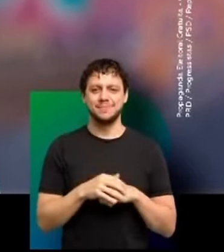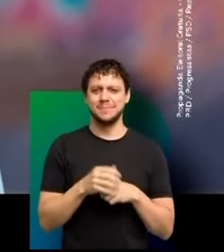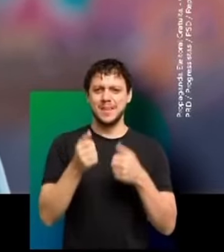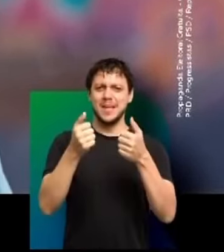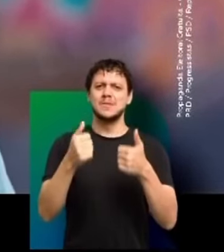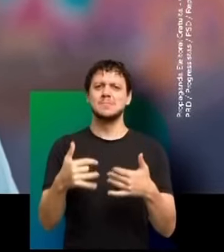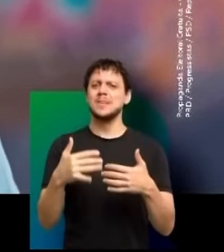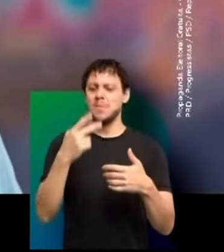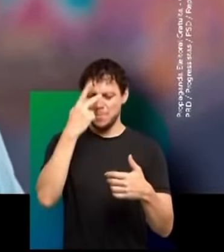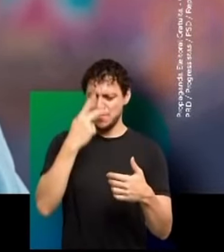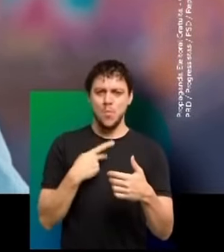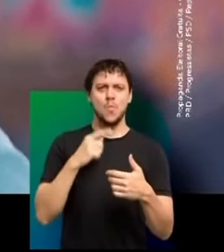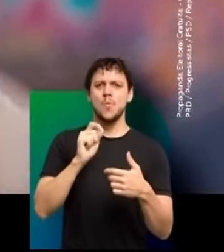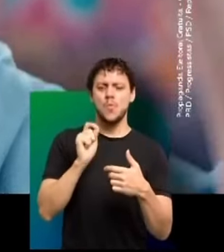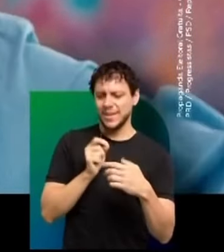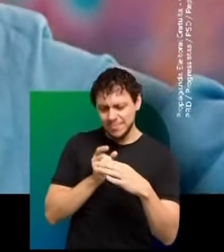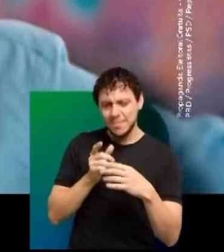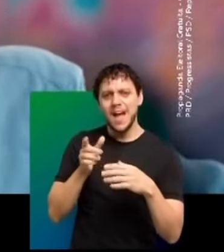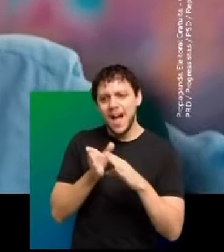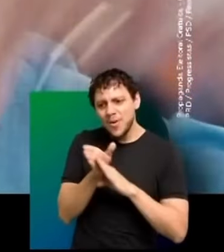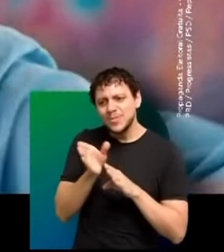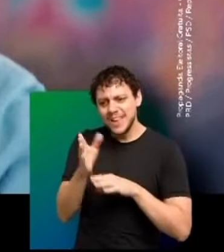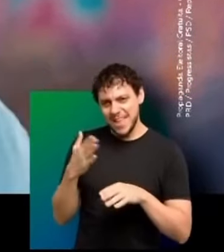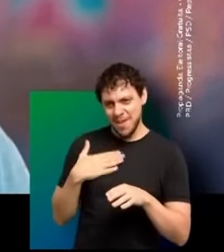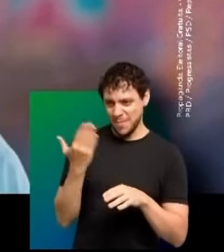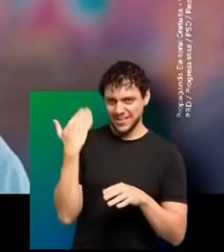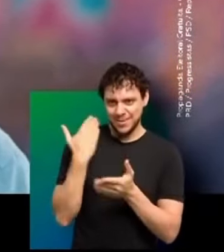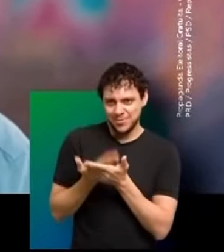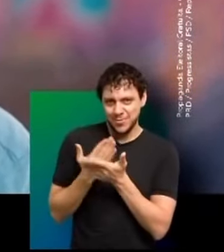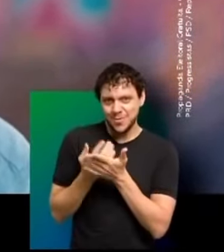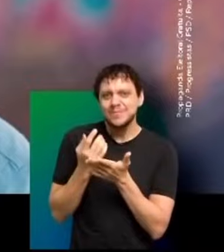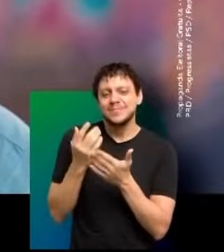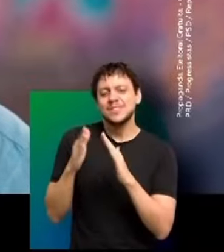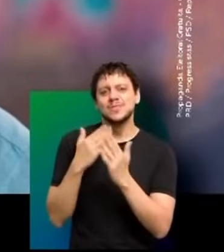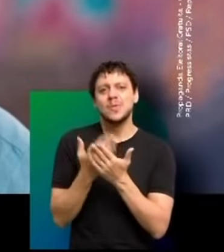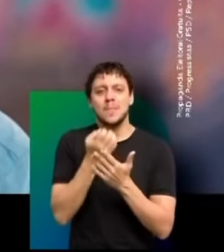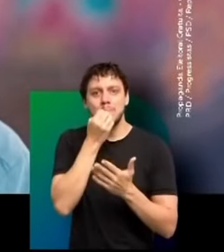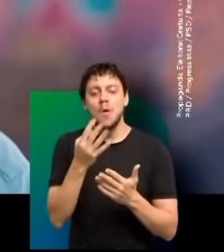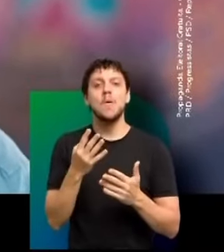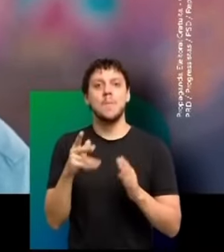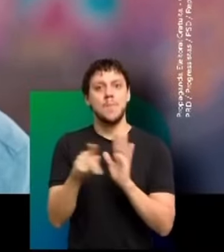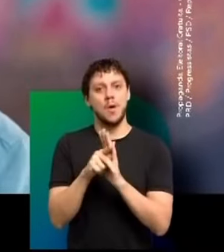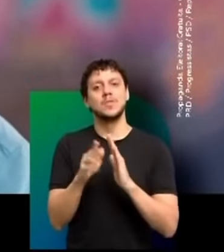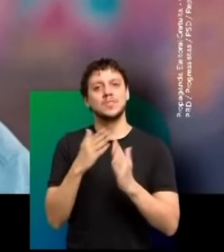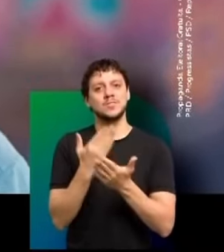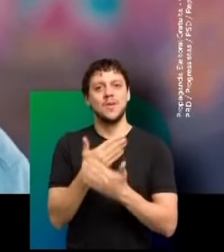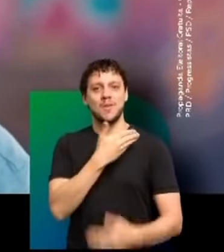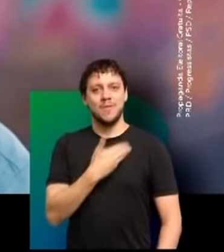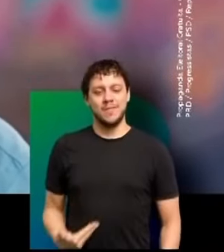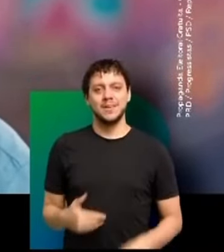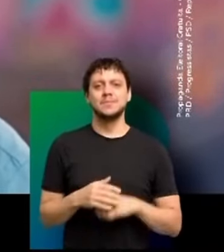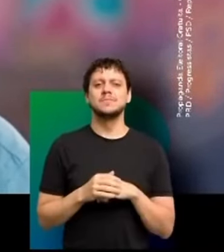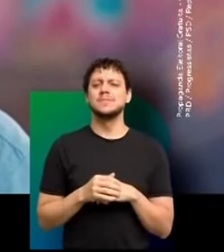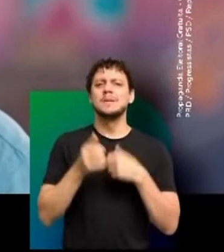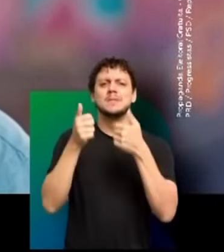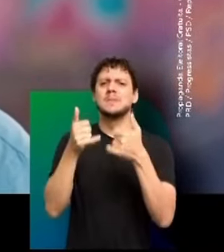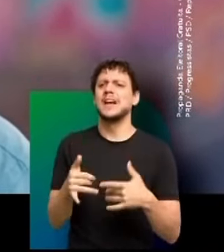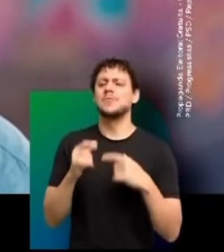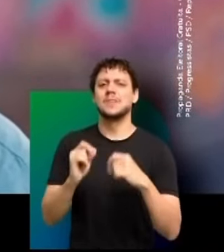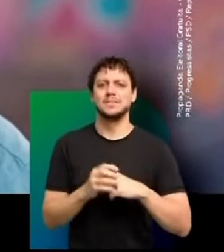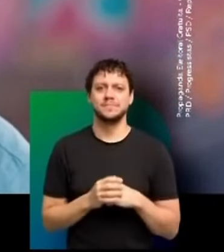falaria para aquele Ricardo, lá atrás, que estudou aqui no Dom Duarte, nessa escola tão boa, escola pública estadual?